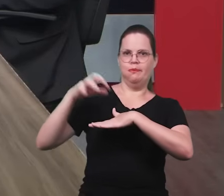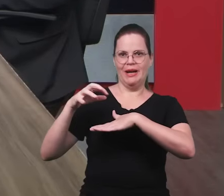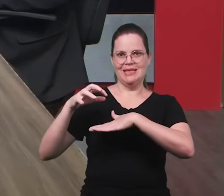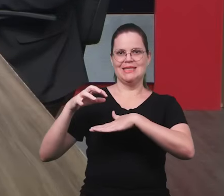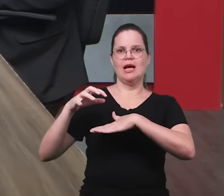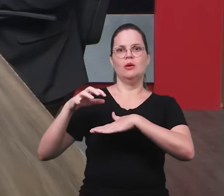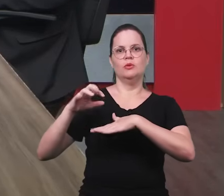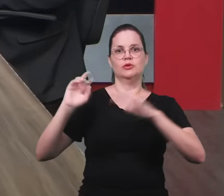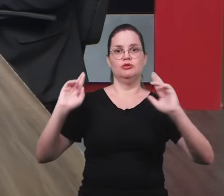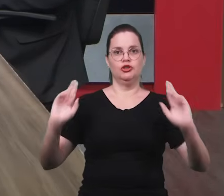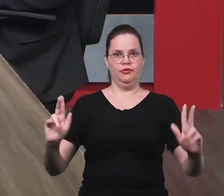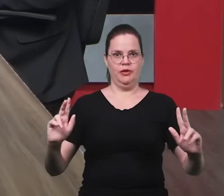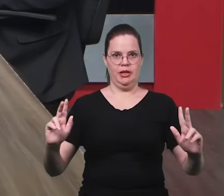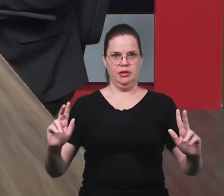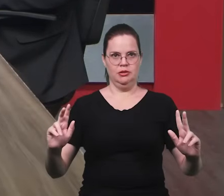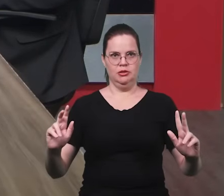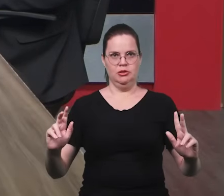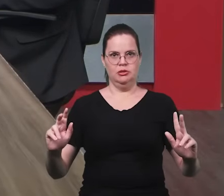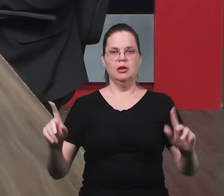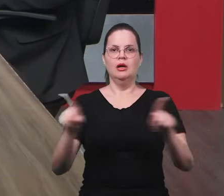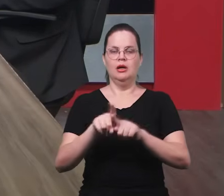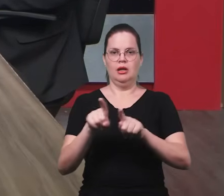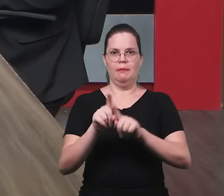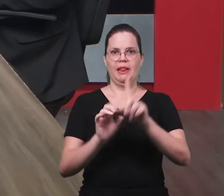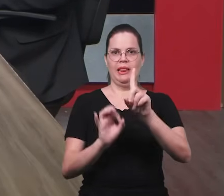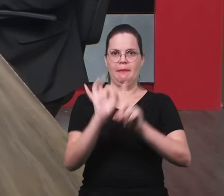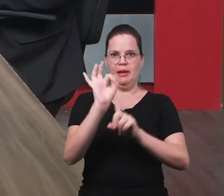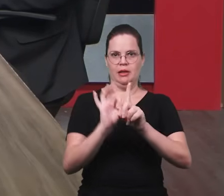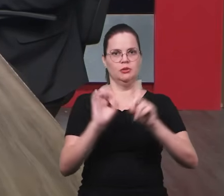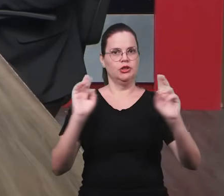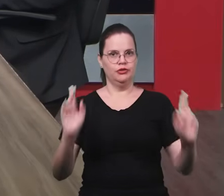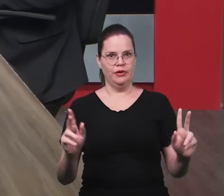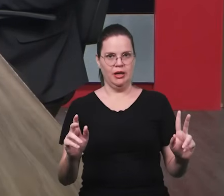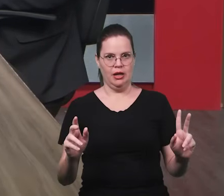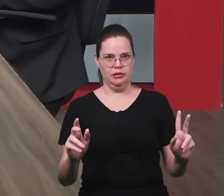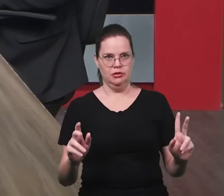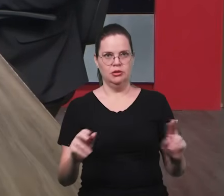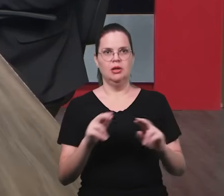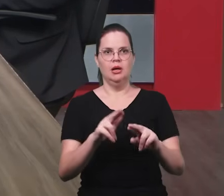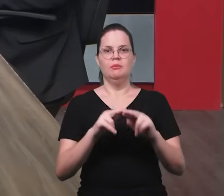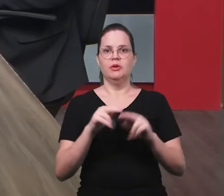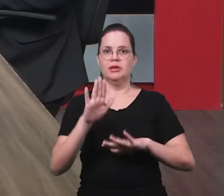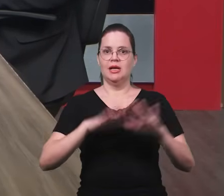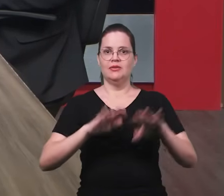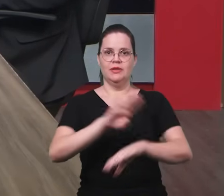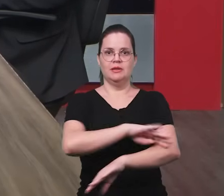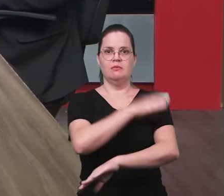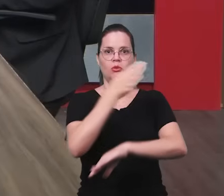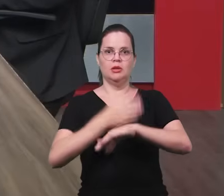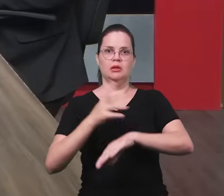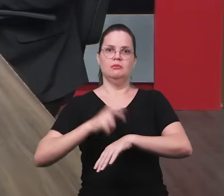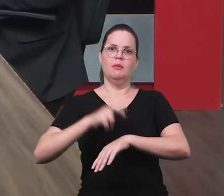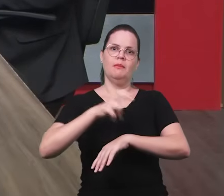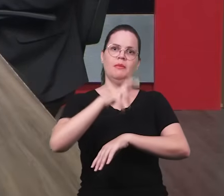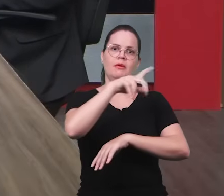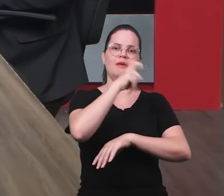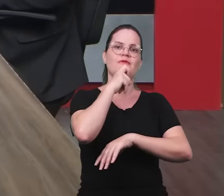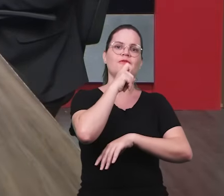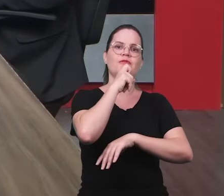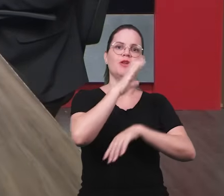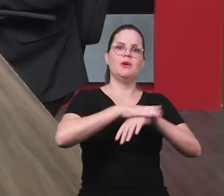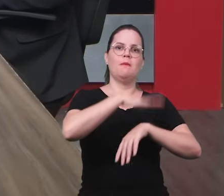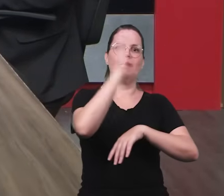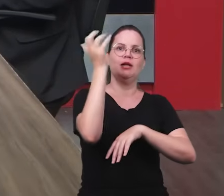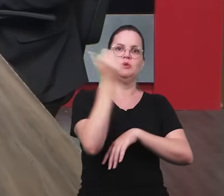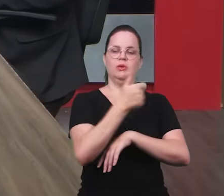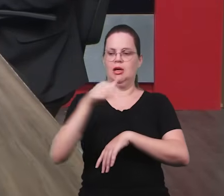você tem diferença de pressão, você tem diferença de temperatura. Então, por isso que às vezes nós subimos a montanha, é mais frio do que ao